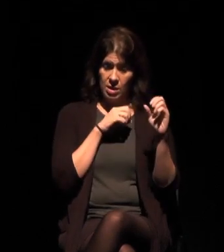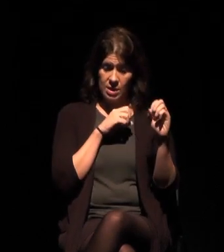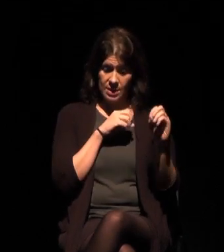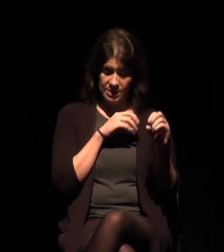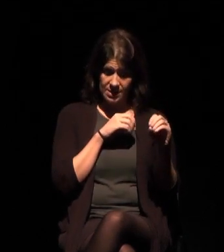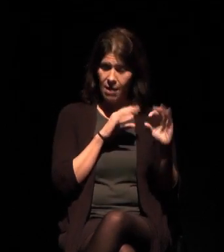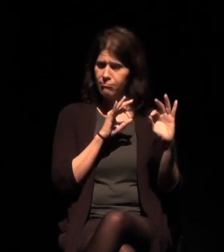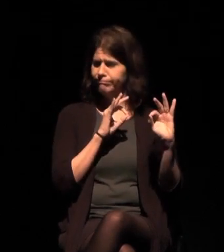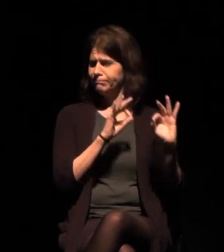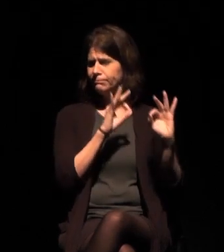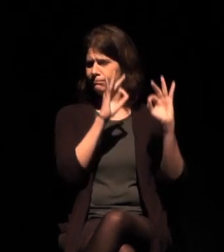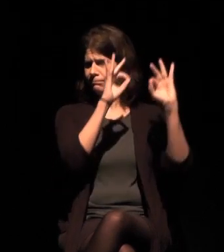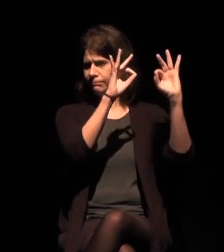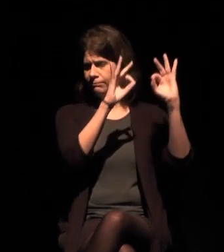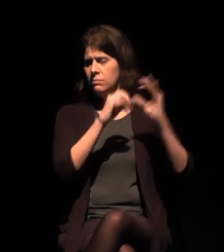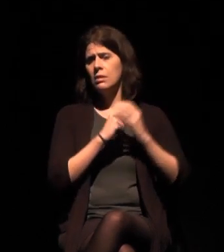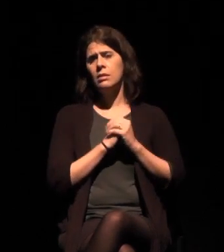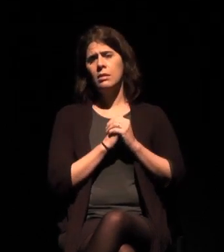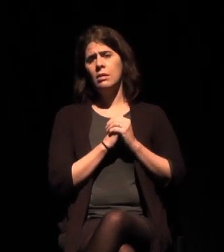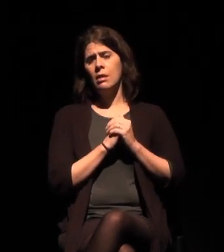sociedade é